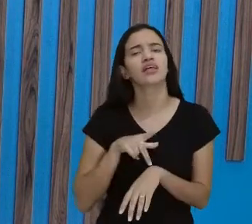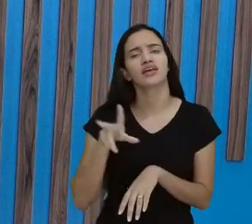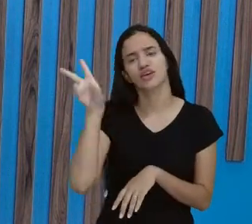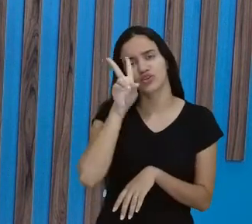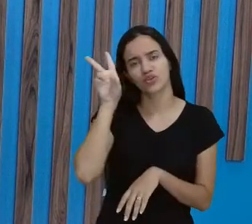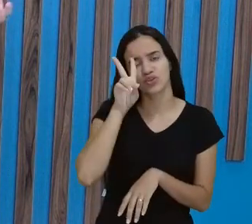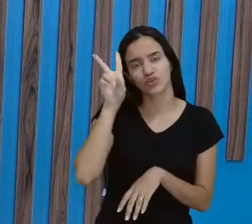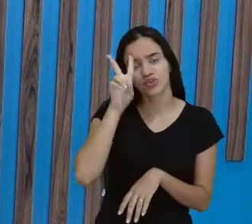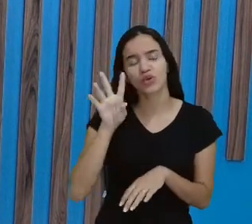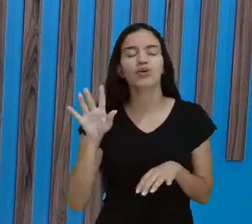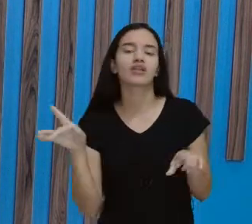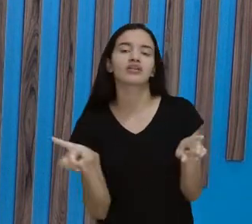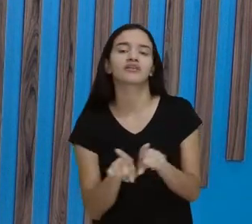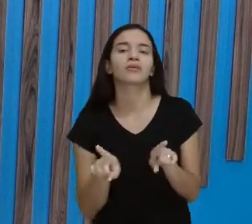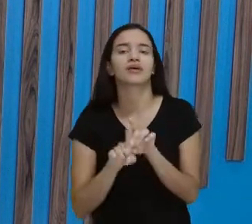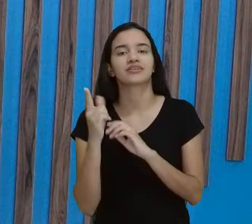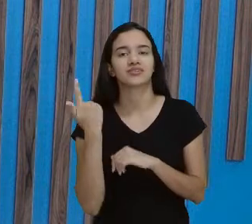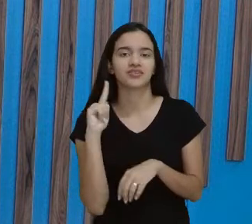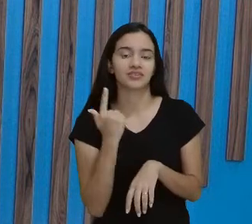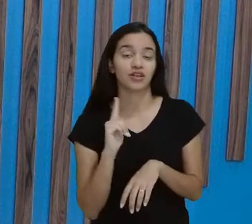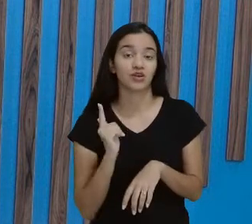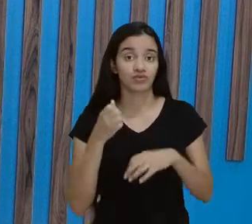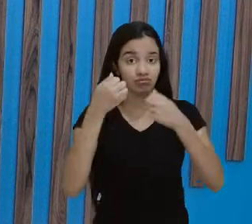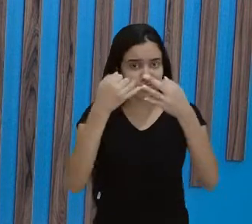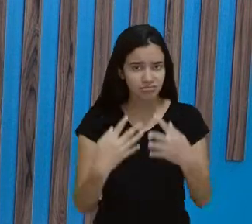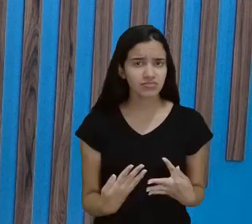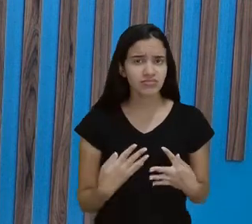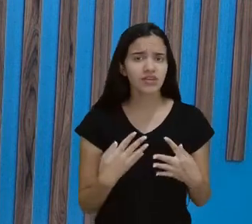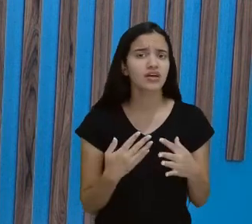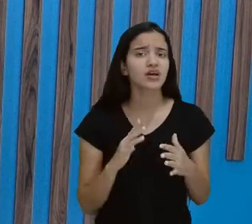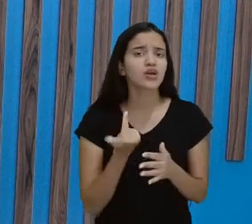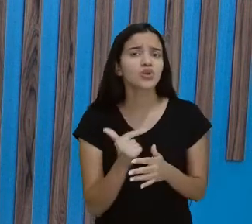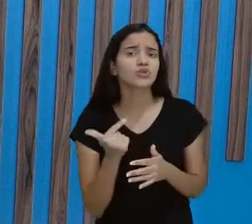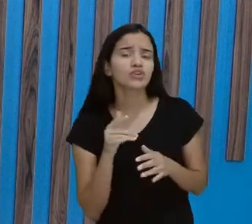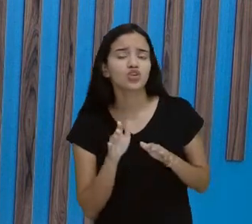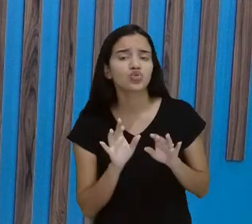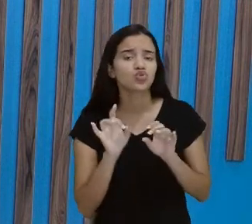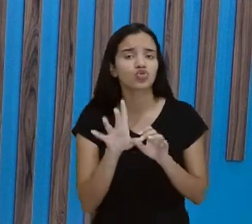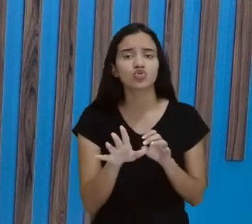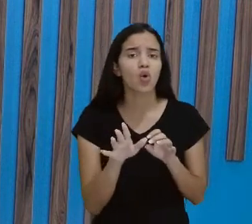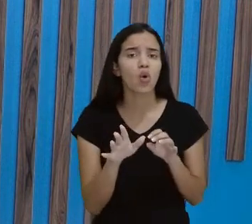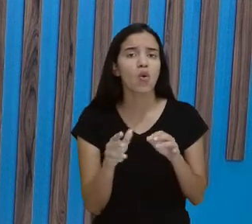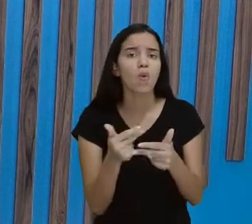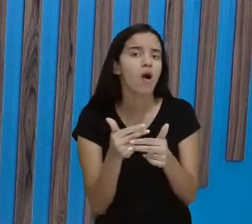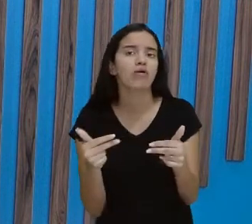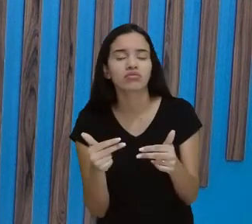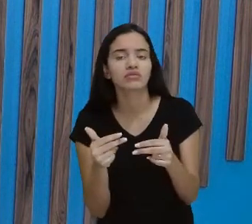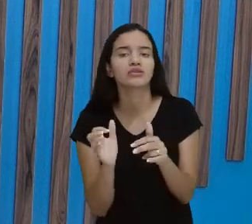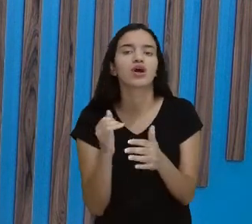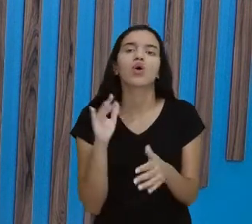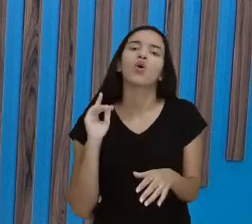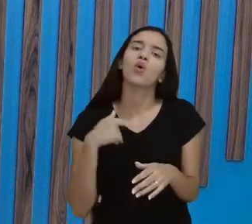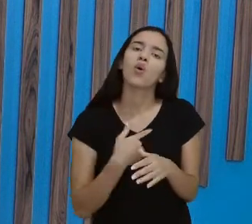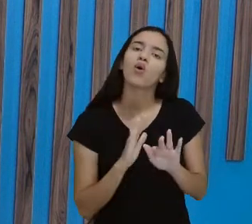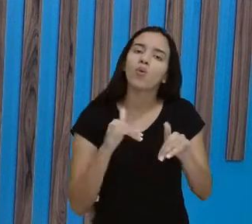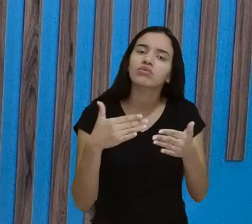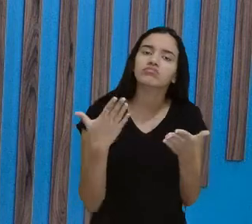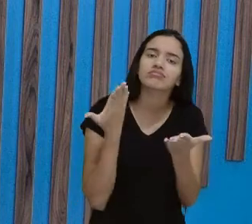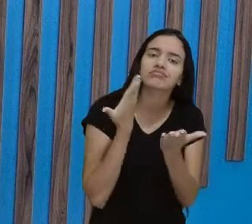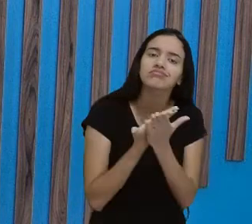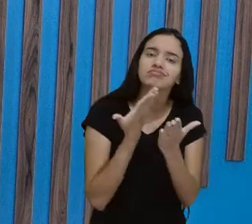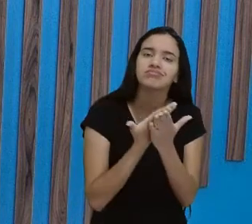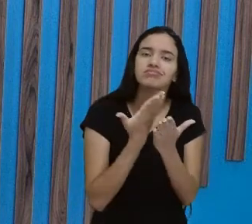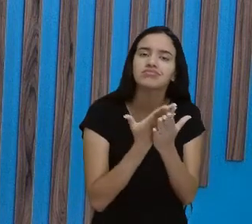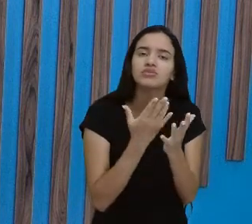tem um pouquinho de geografia, é o que a gente sempre fala, né? Não existe somente uma coisa fechada. Quando a gente estuda um pouco